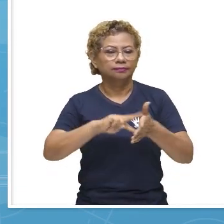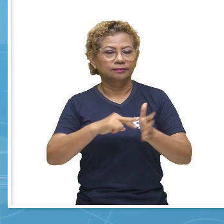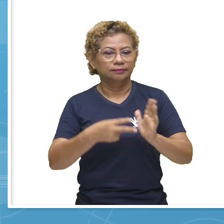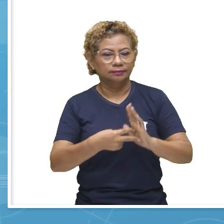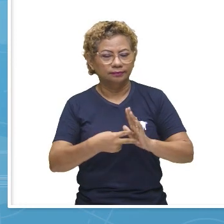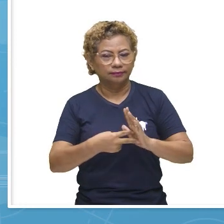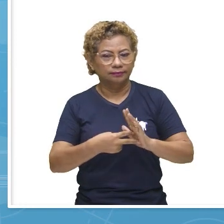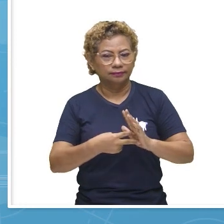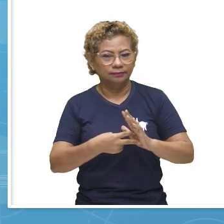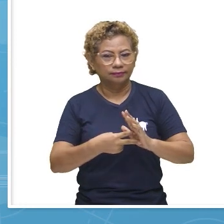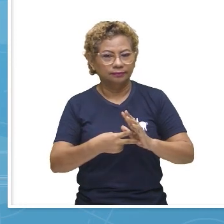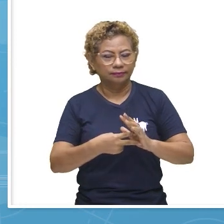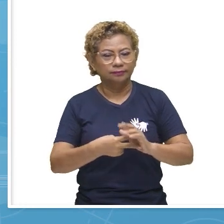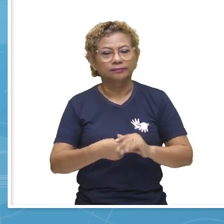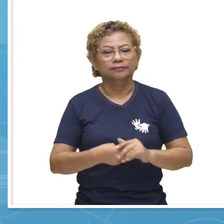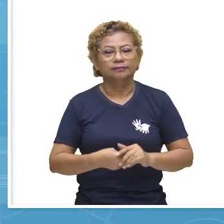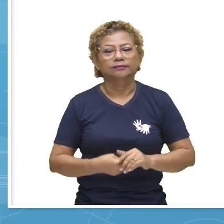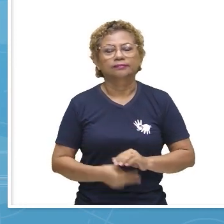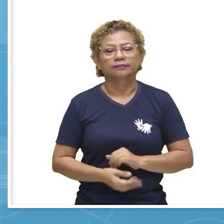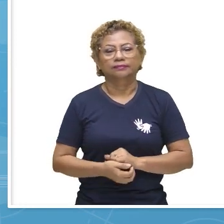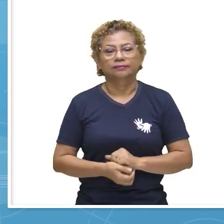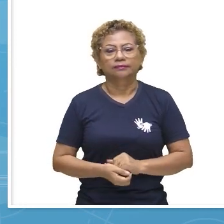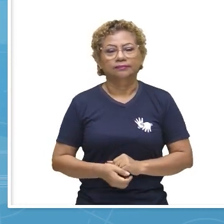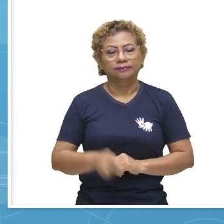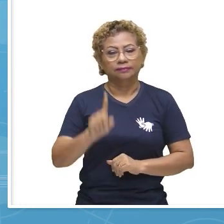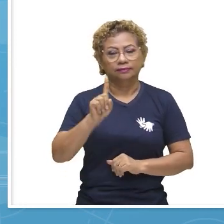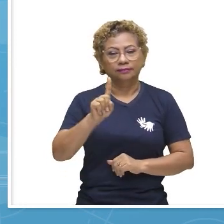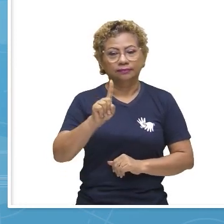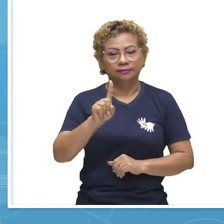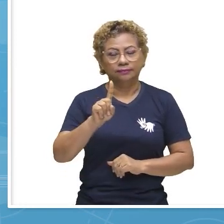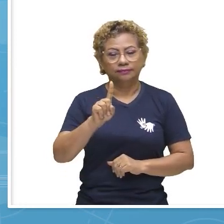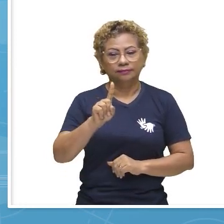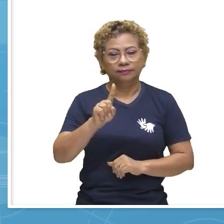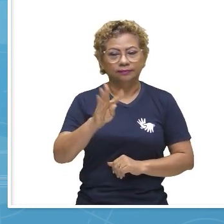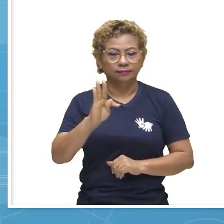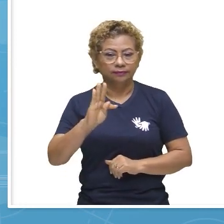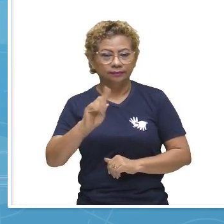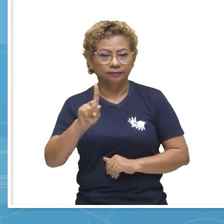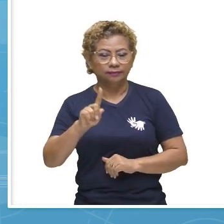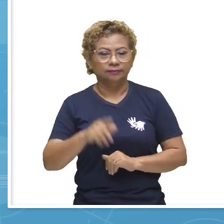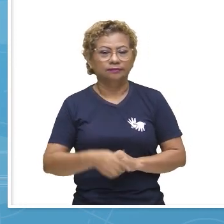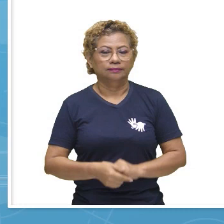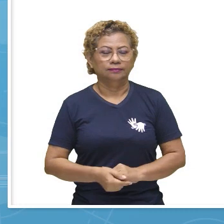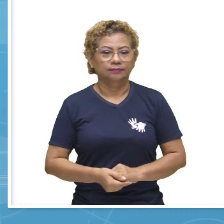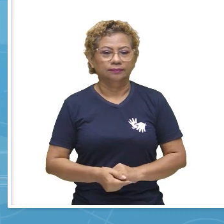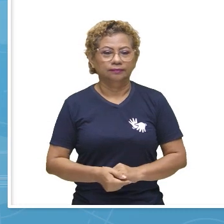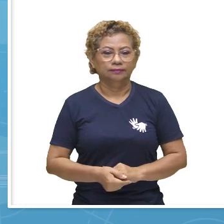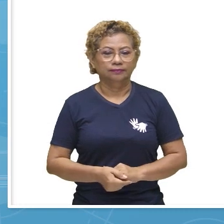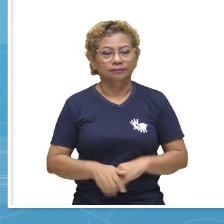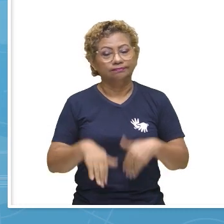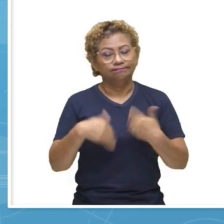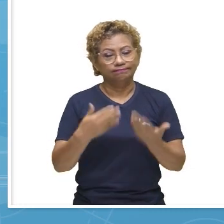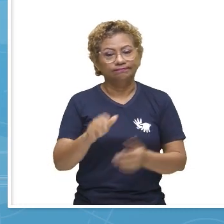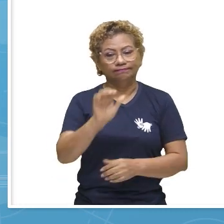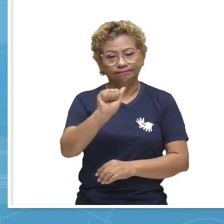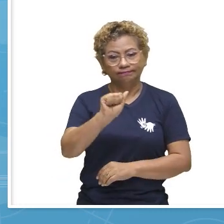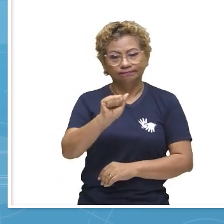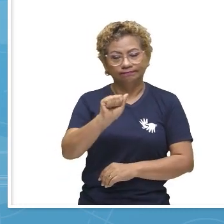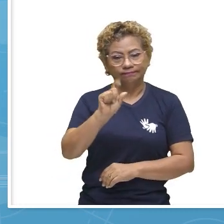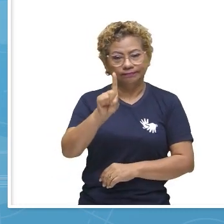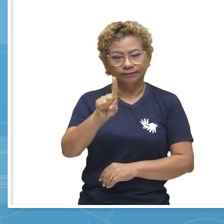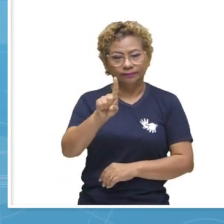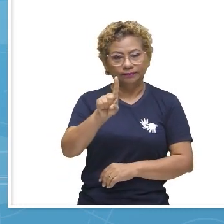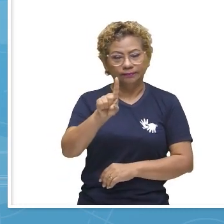um T, senão nem estaria o T aí. Então, A é igual a 1.